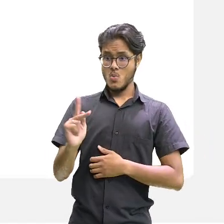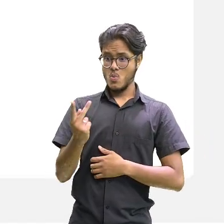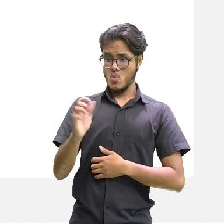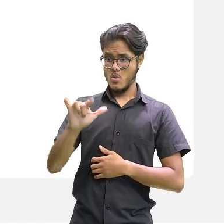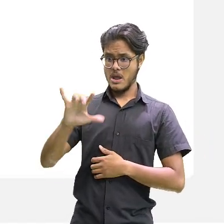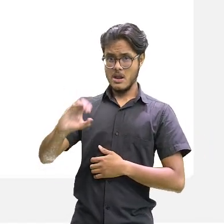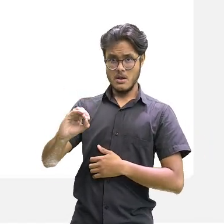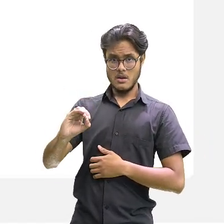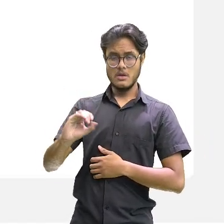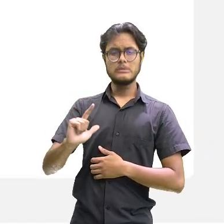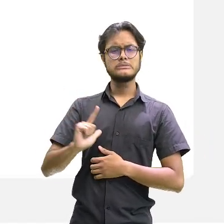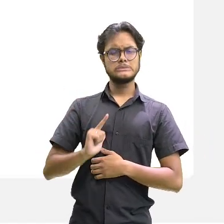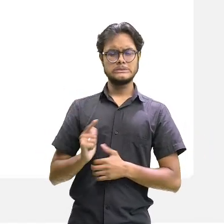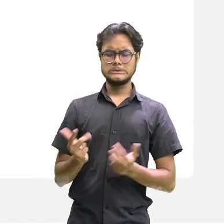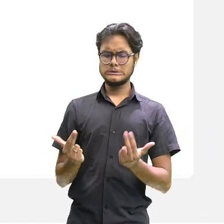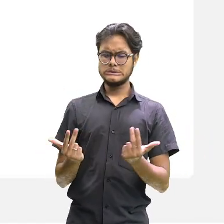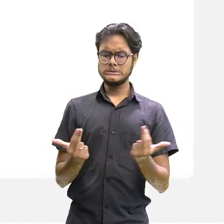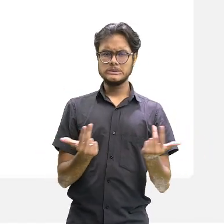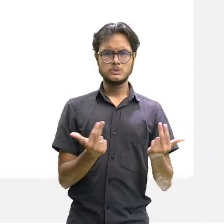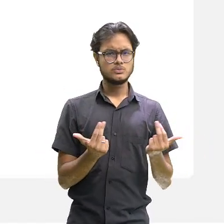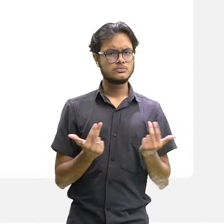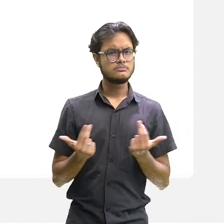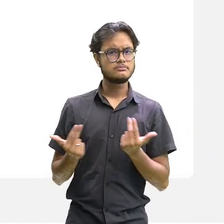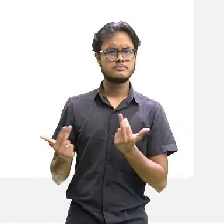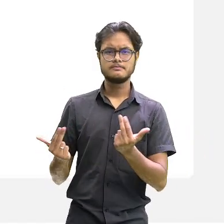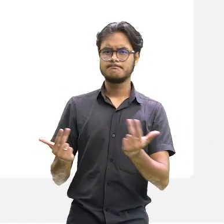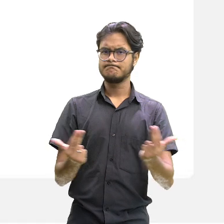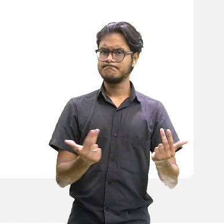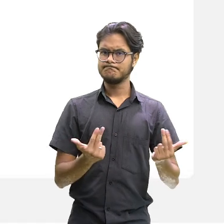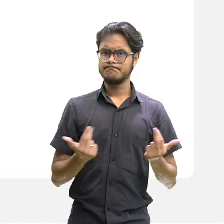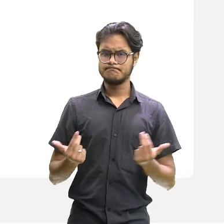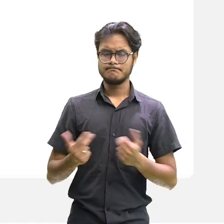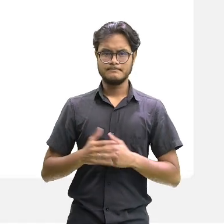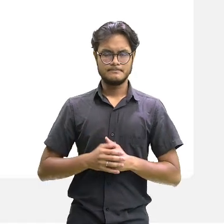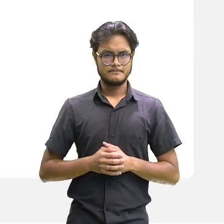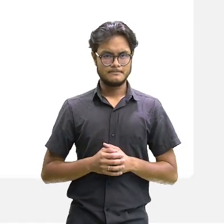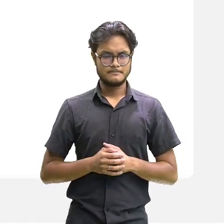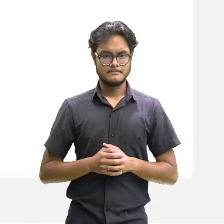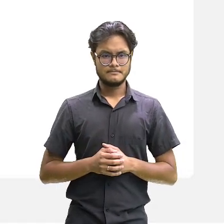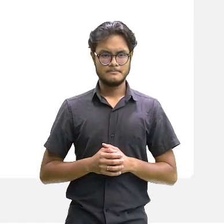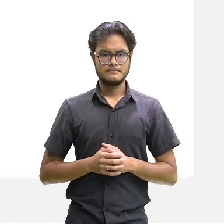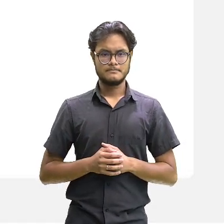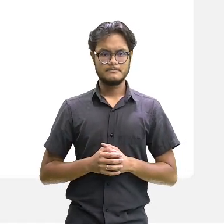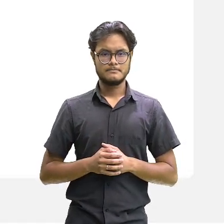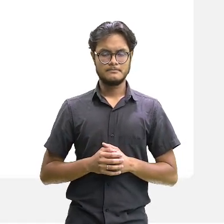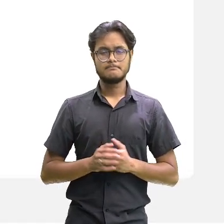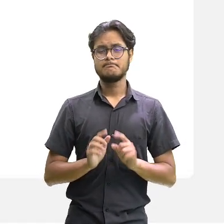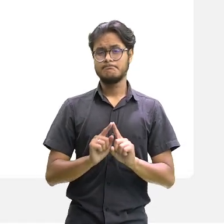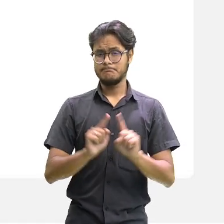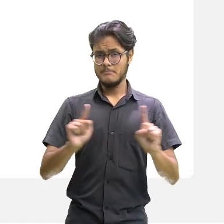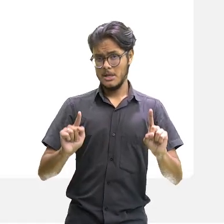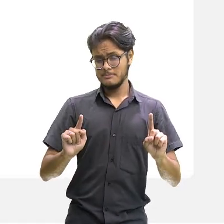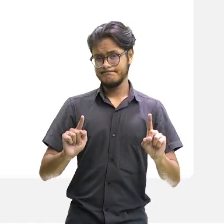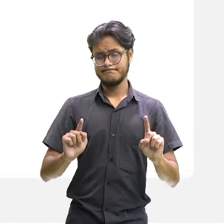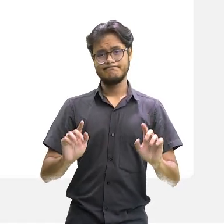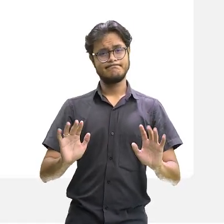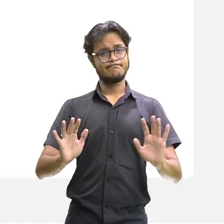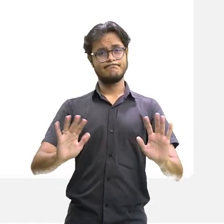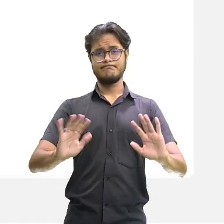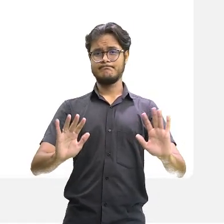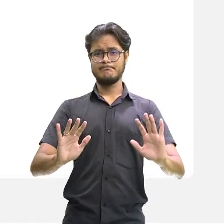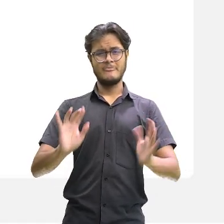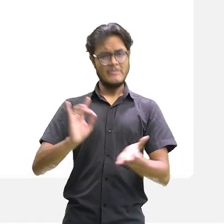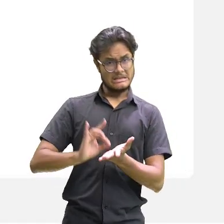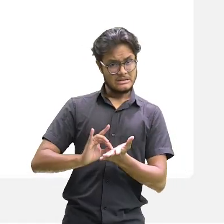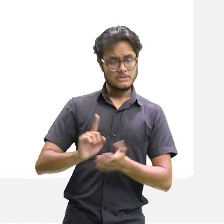também igual em massa, propriedade a outro átomo de hélio. Mas isso daí a gente vai ver logo mais que não é mais